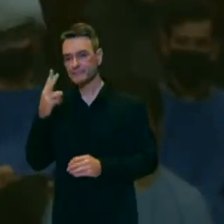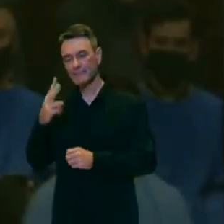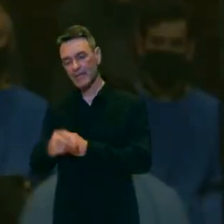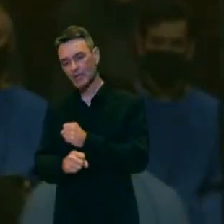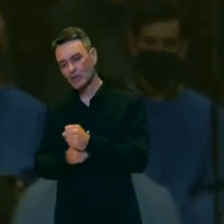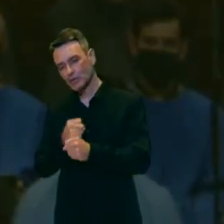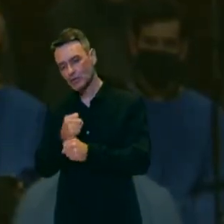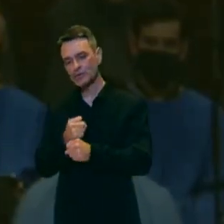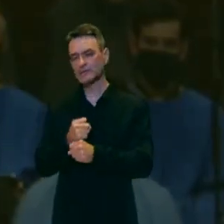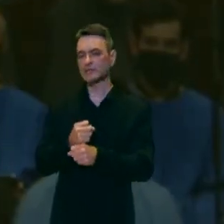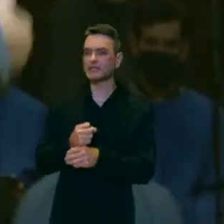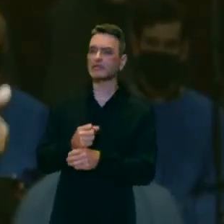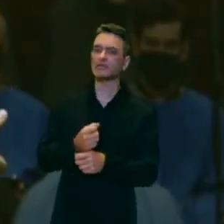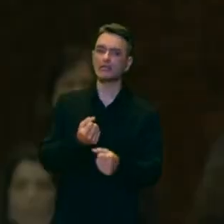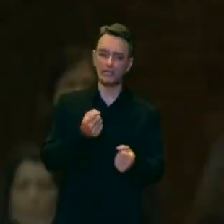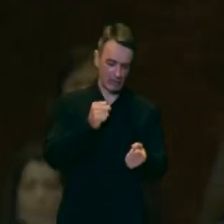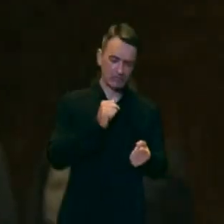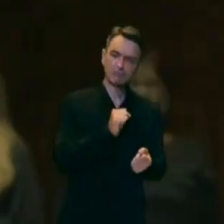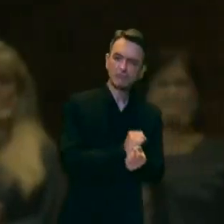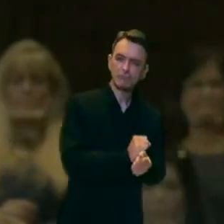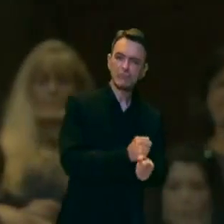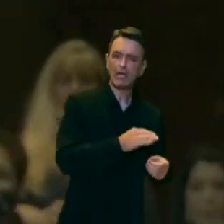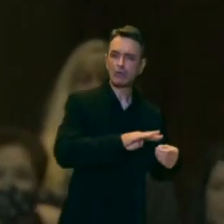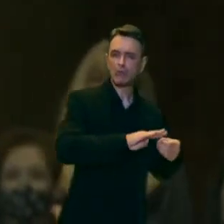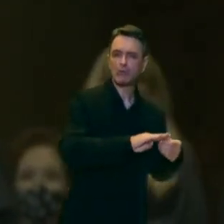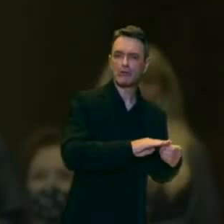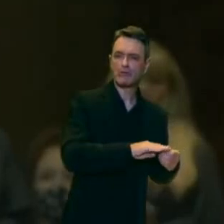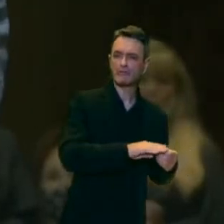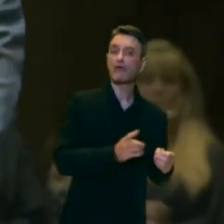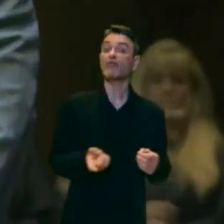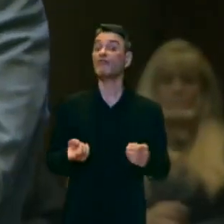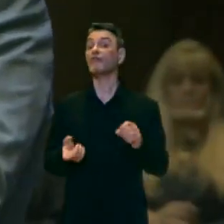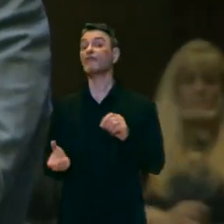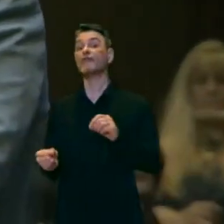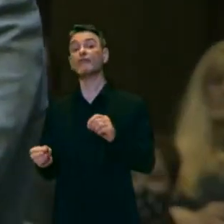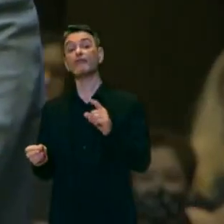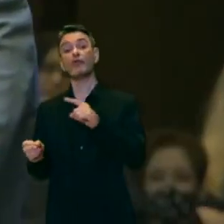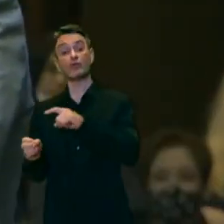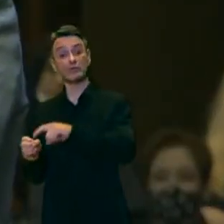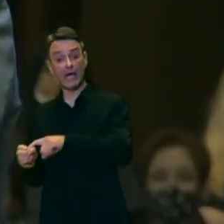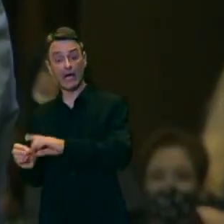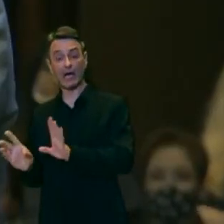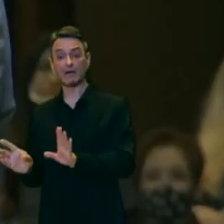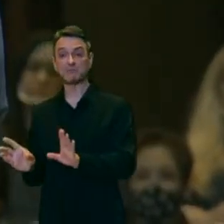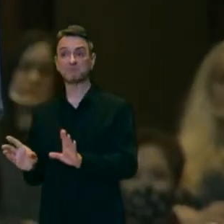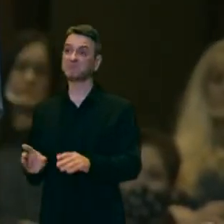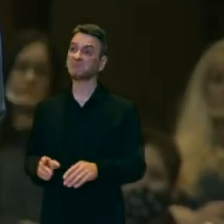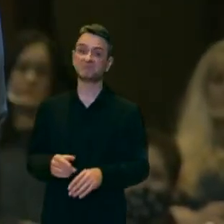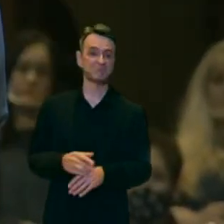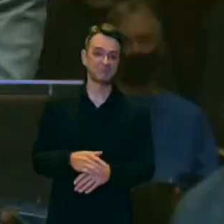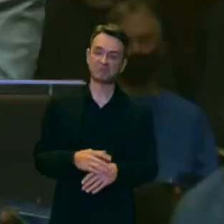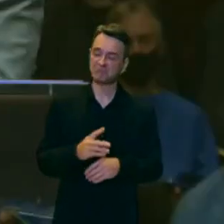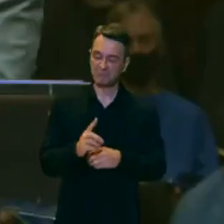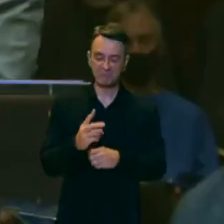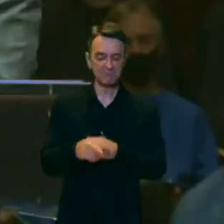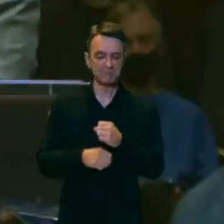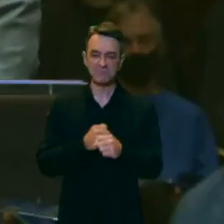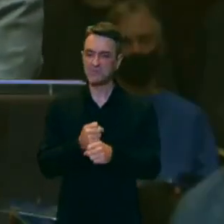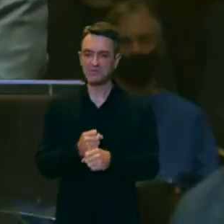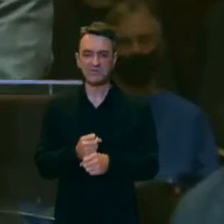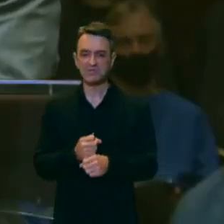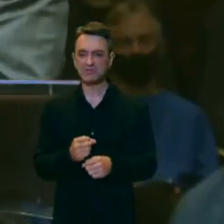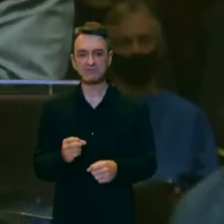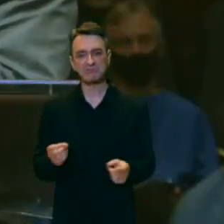os que estavam no exílio vão voltar e os tesouros do templo vão voltar. Passaram-se os 2 anos e não